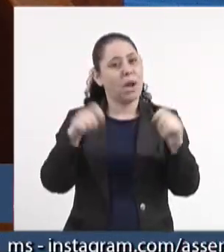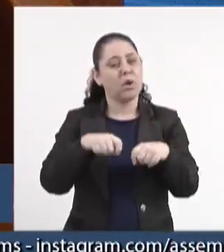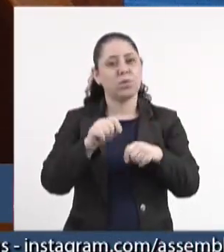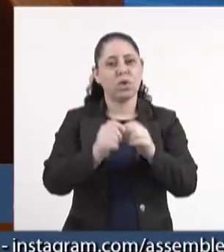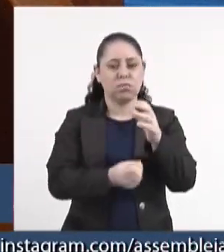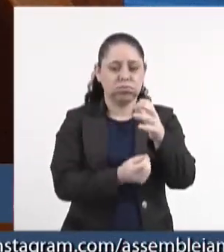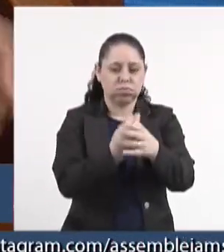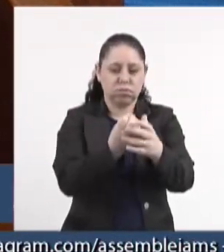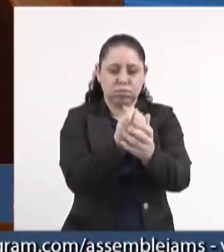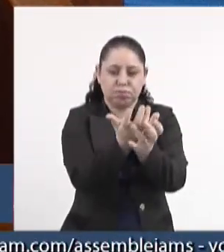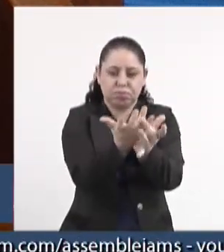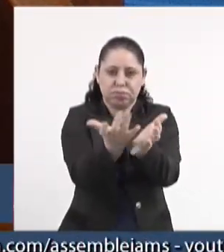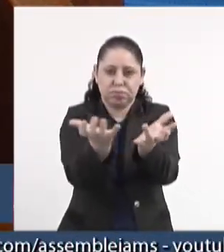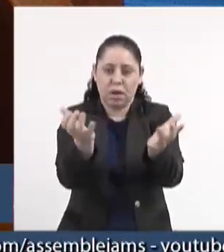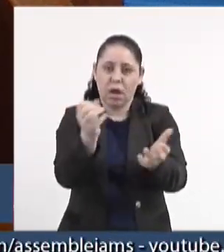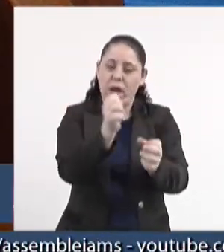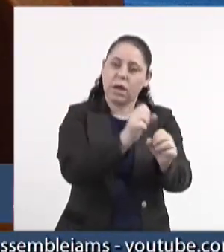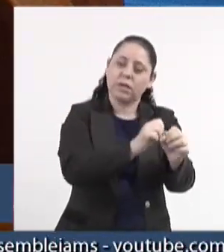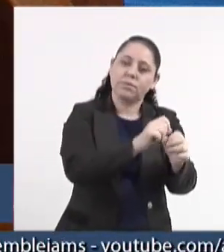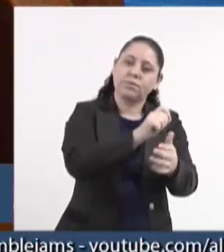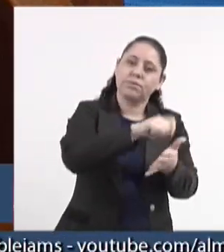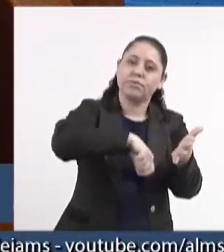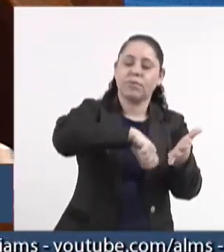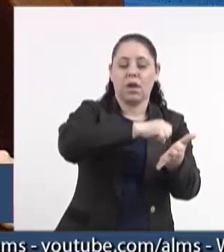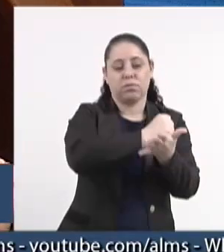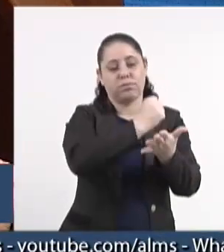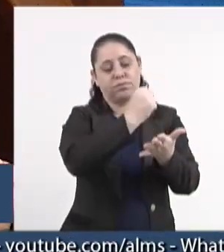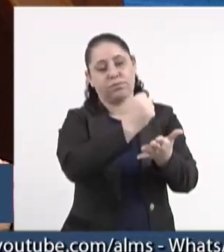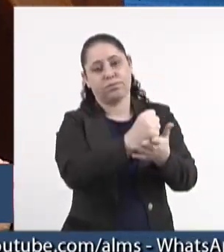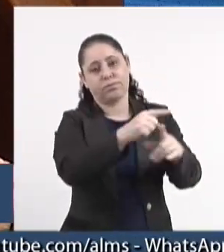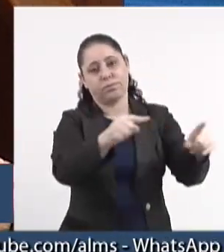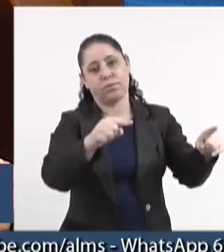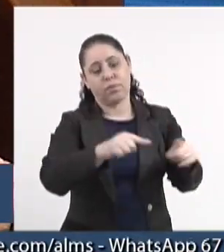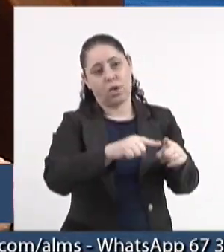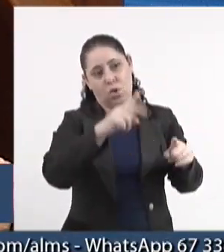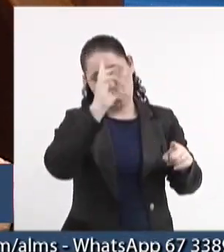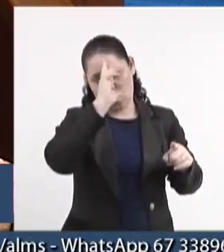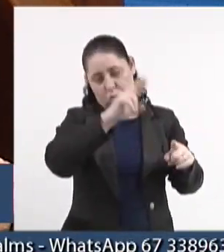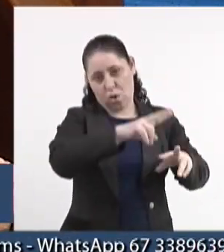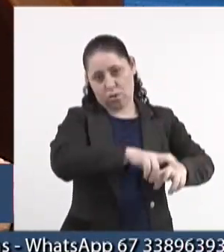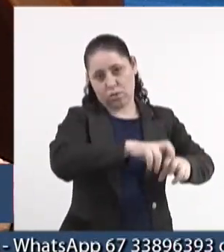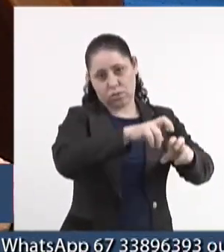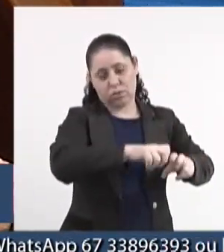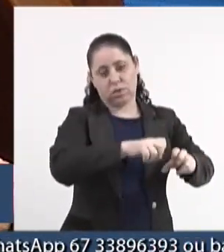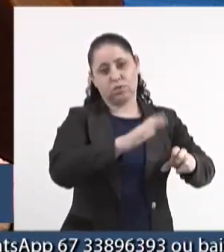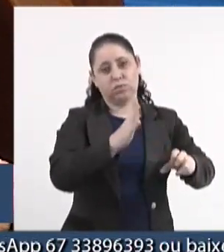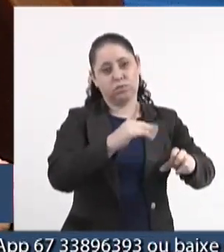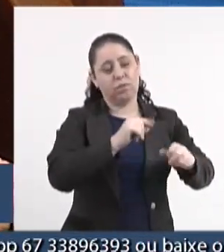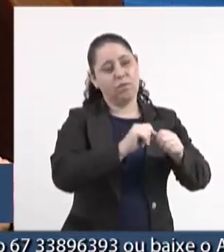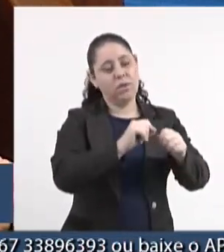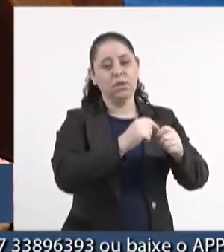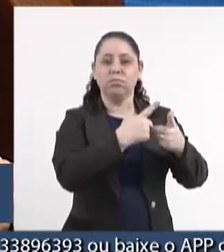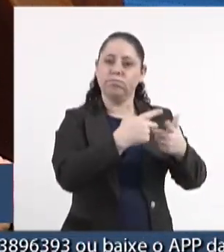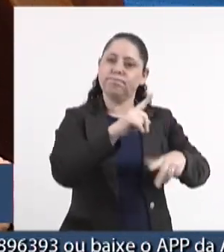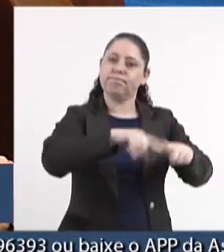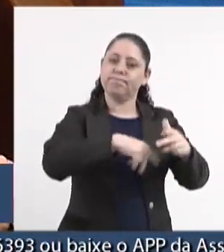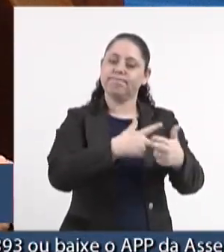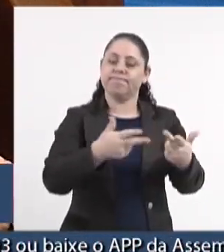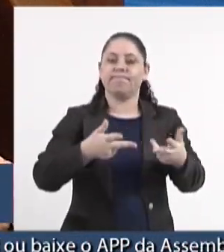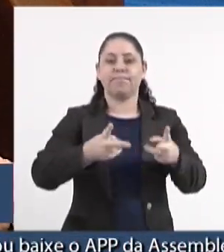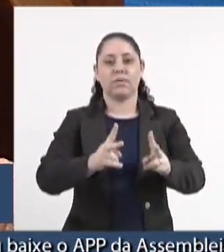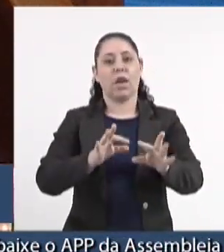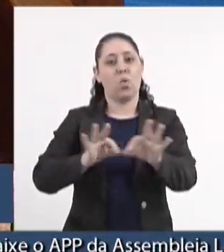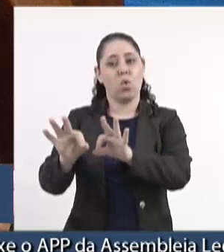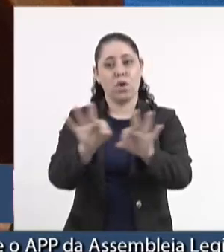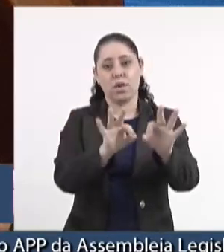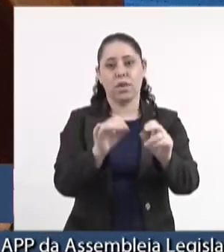próprias de reforma agrária, de produtores tradicionais, nós temos condições de organizar tudo